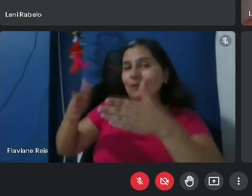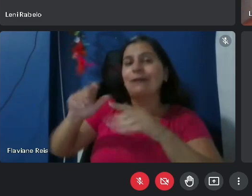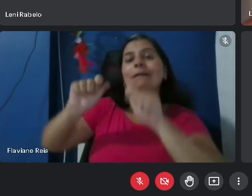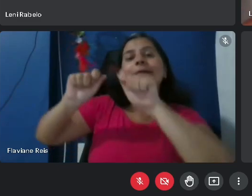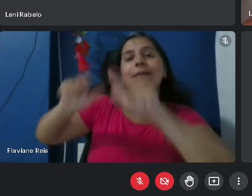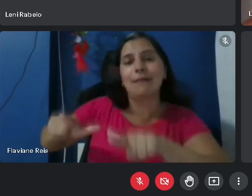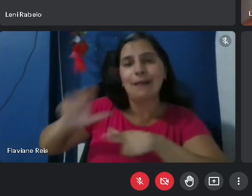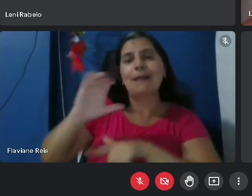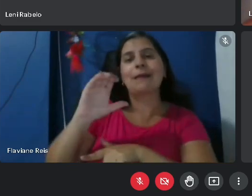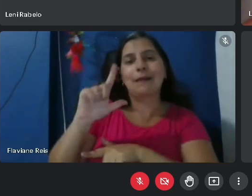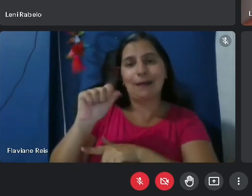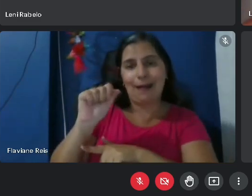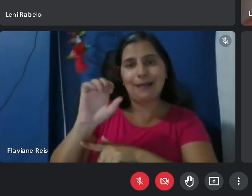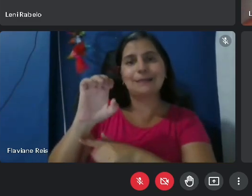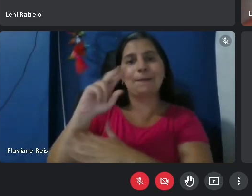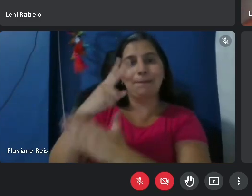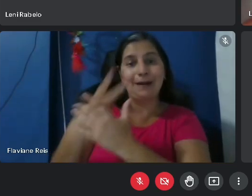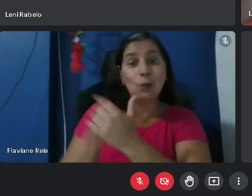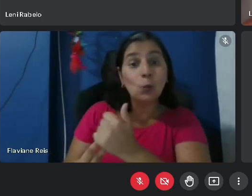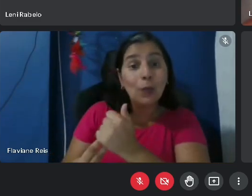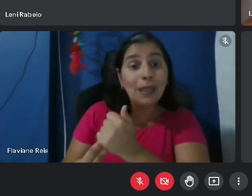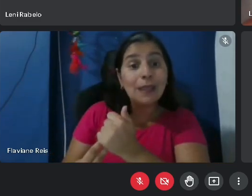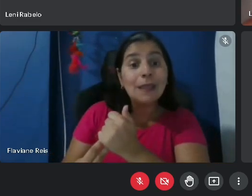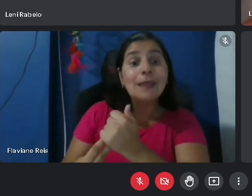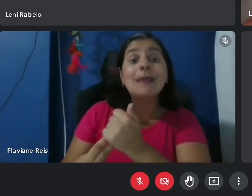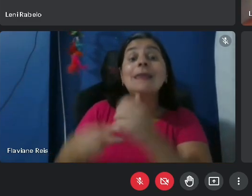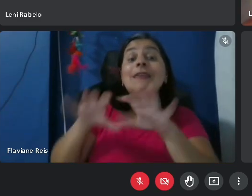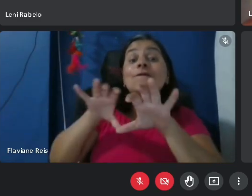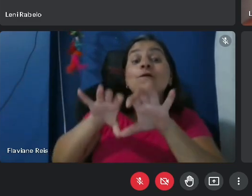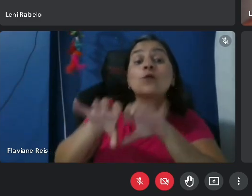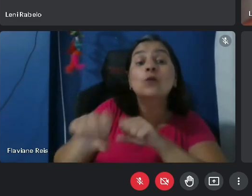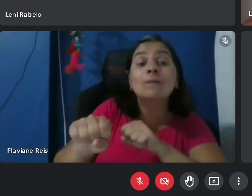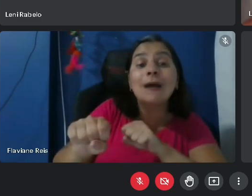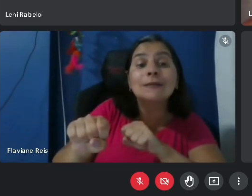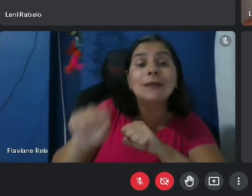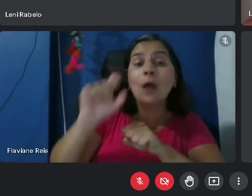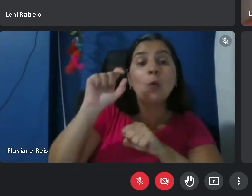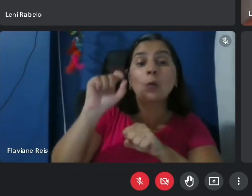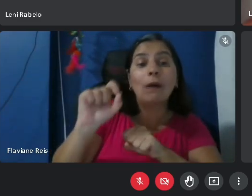questão da educação especial com seus polos e também suas classes.